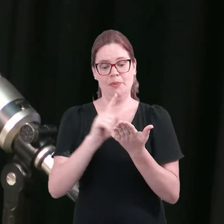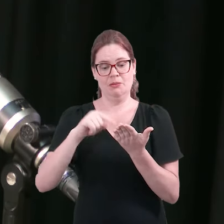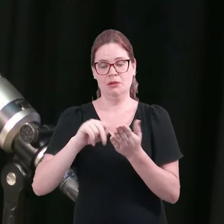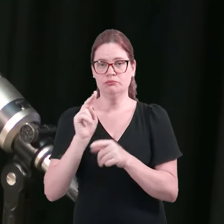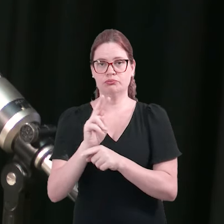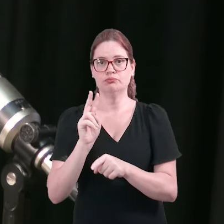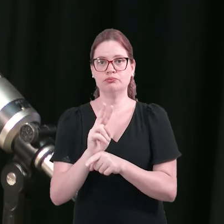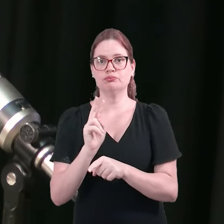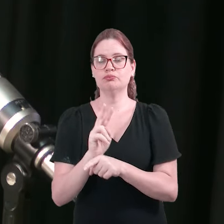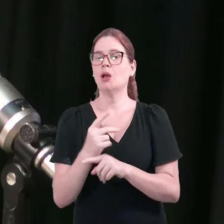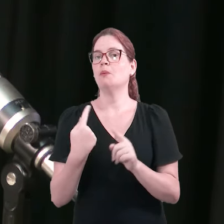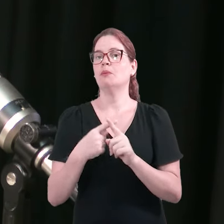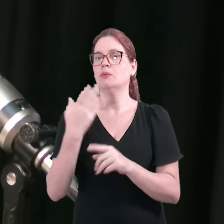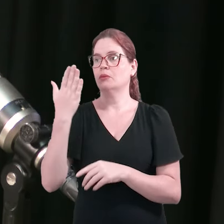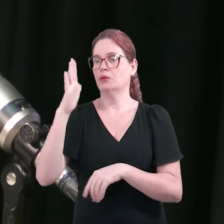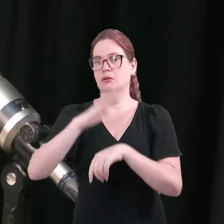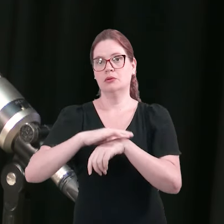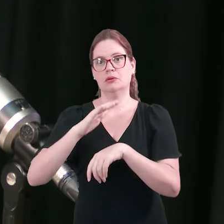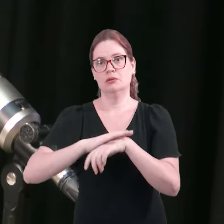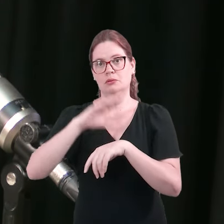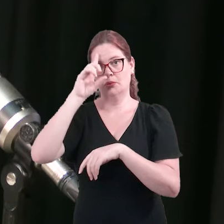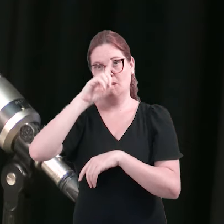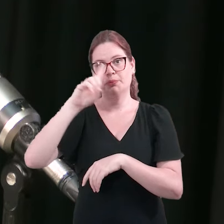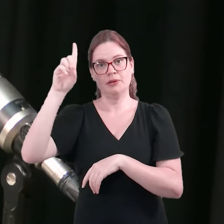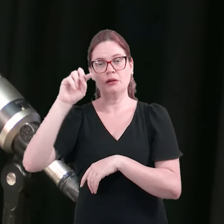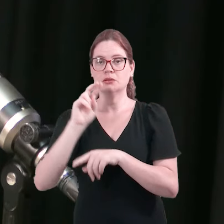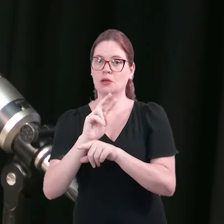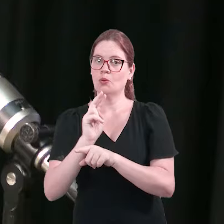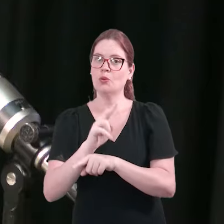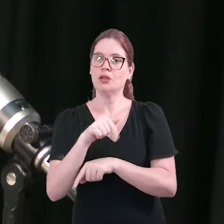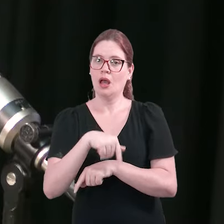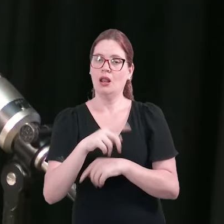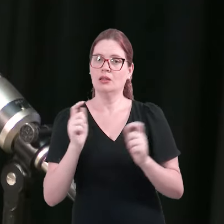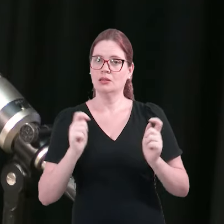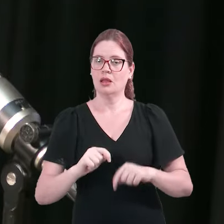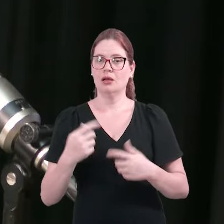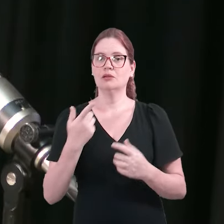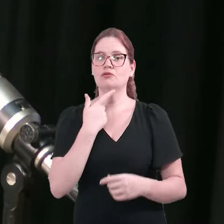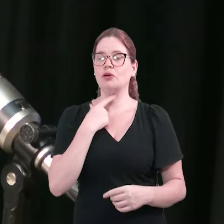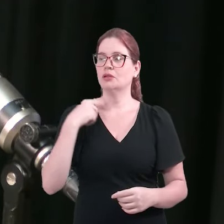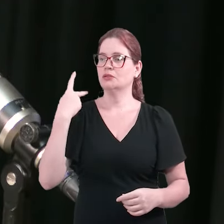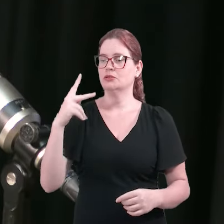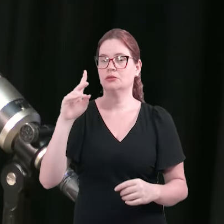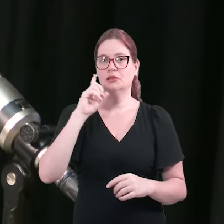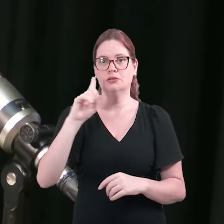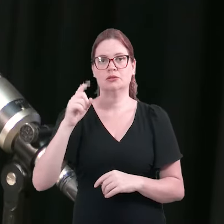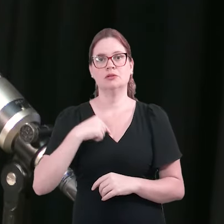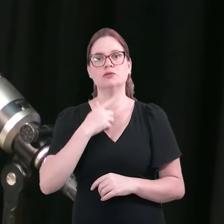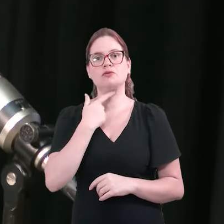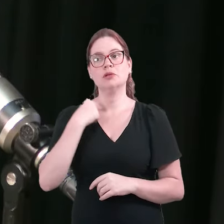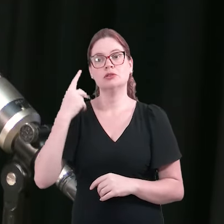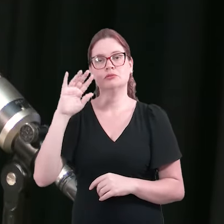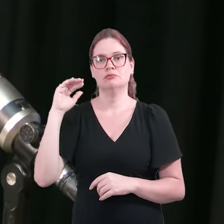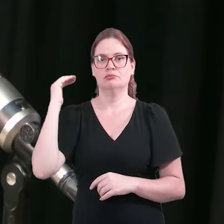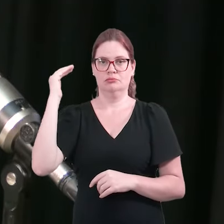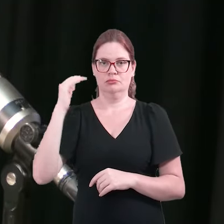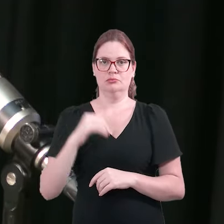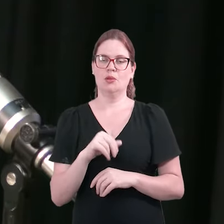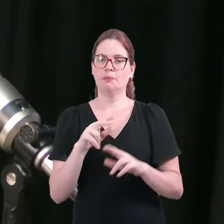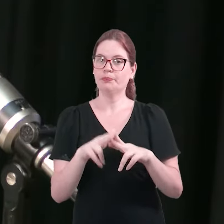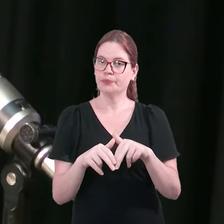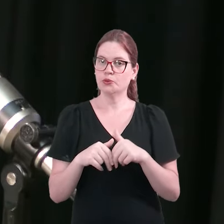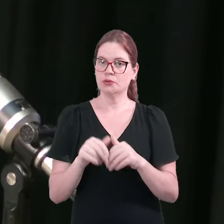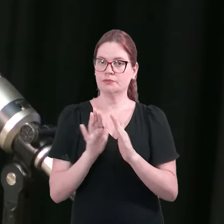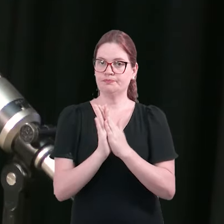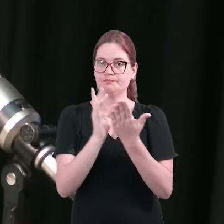Deus ela é preservada por si só porque ela provém da eternidade de Deus, da vontade dele, a vontade soberana de